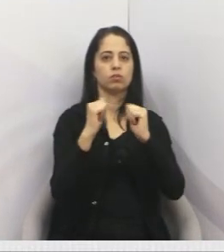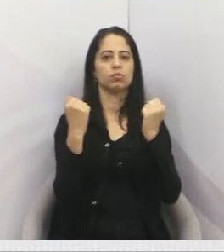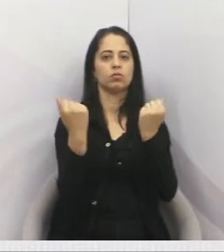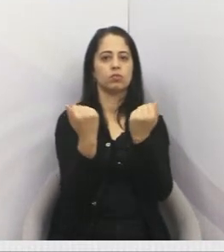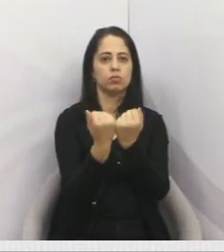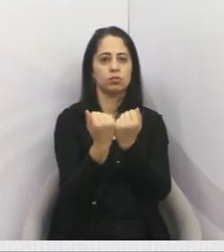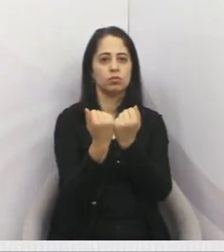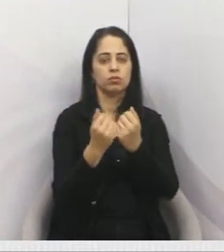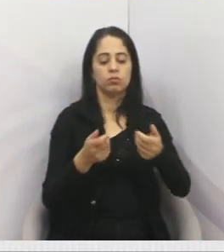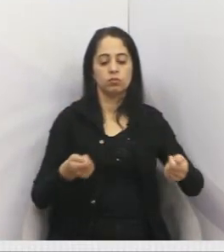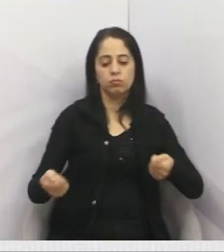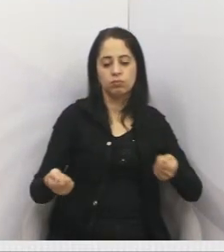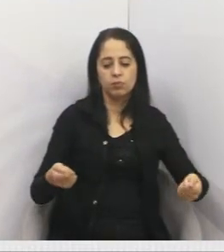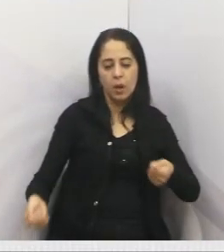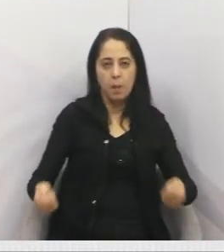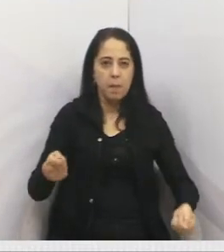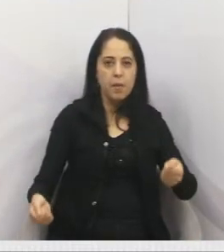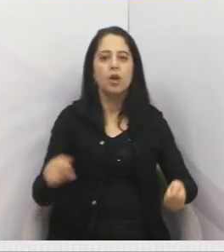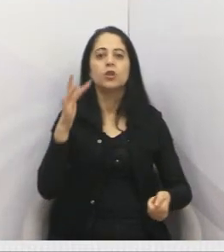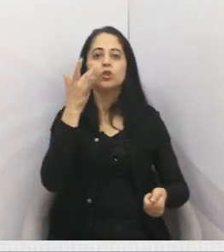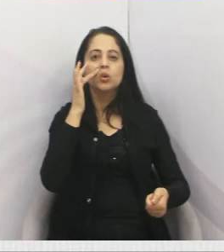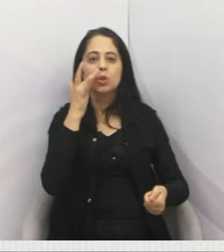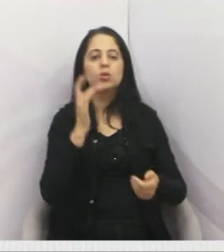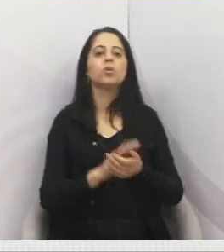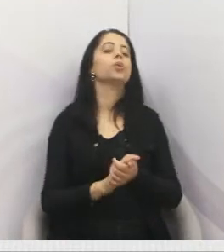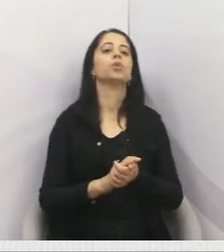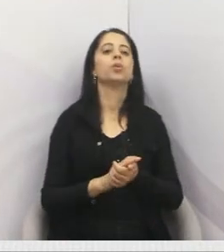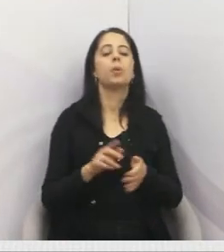das Empresas de Mineração, entidades acadêmicas de pesquisa, Instituto